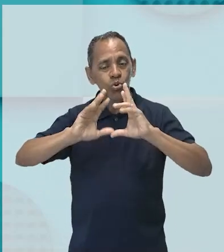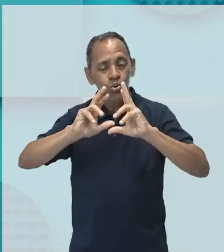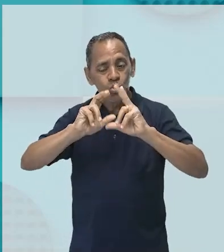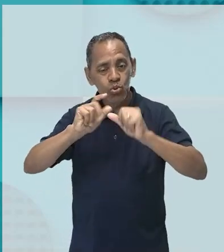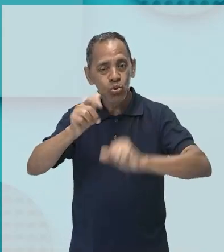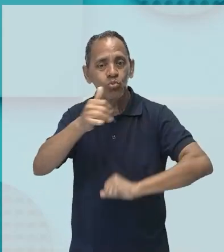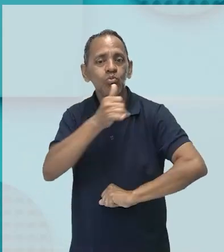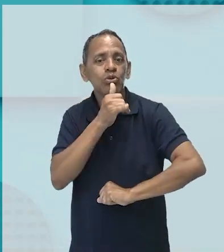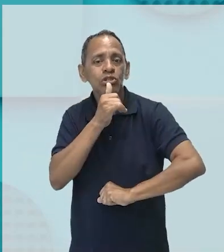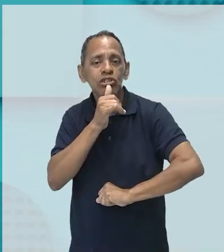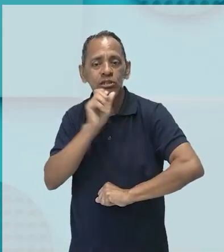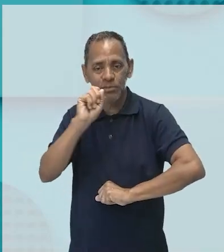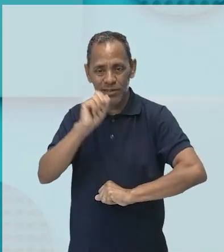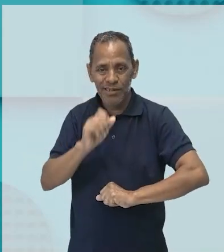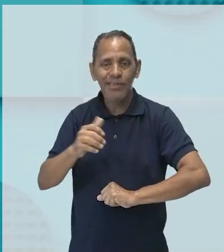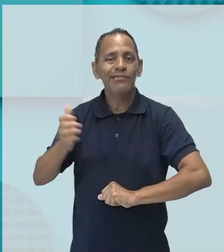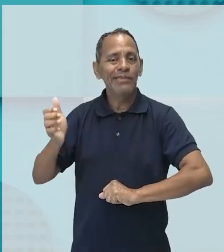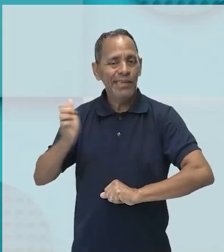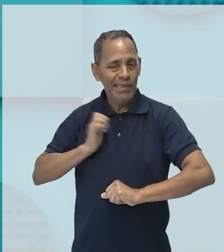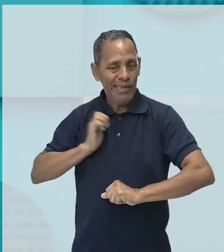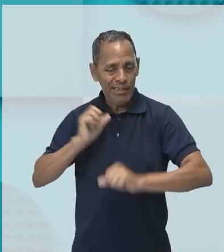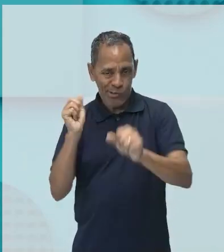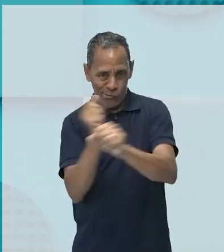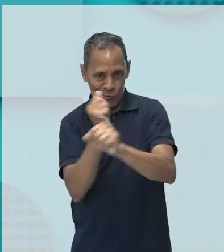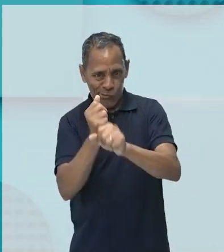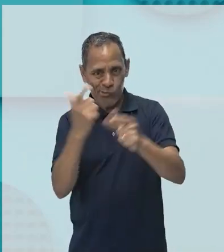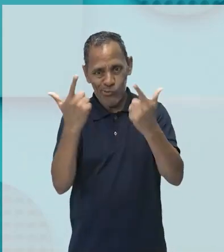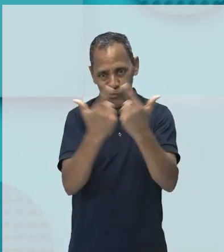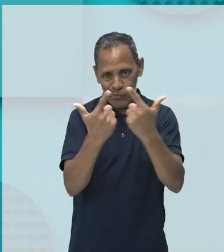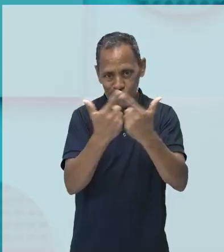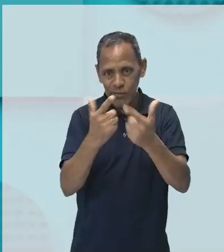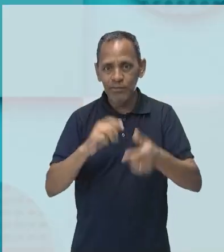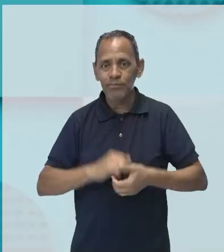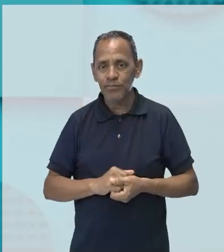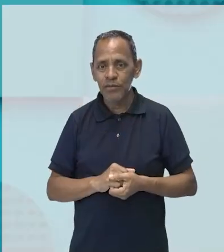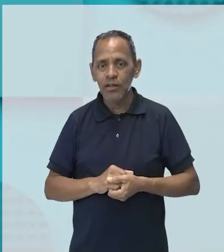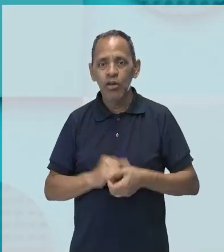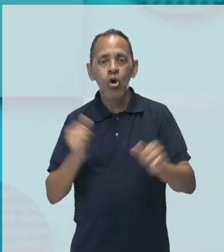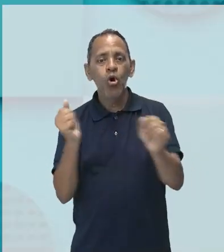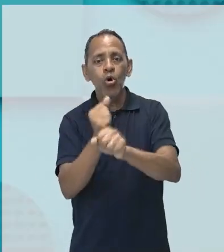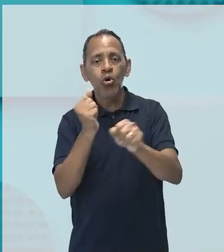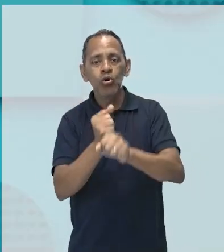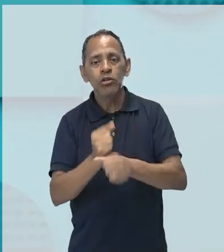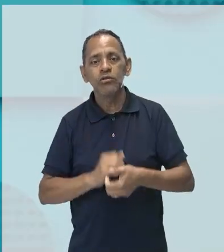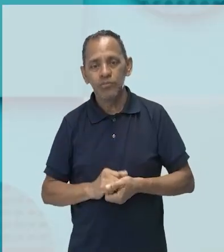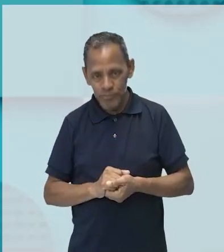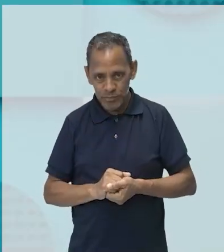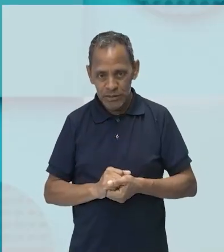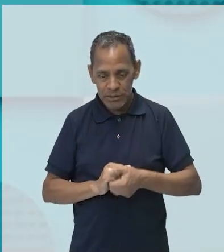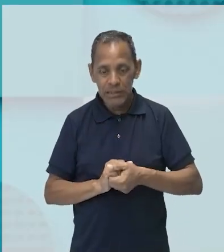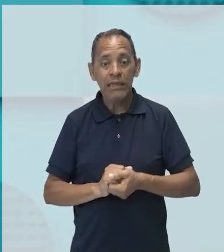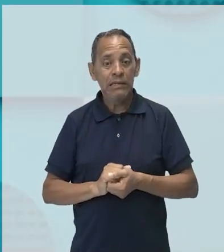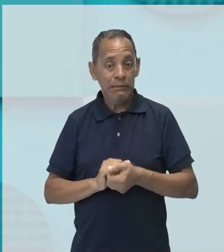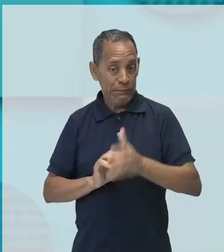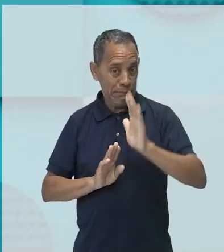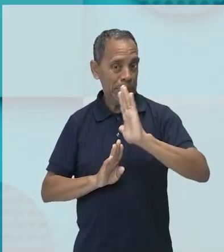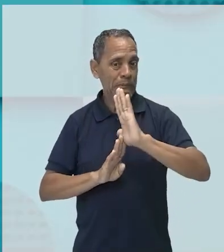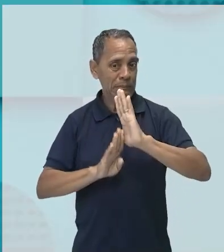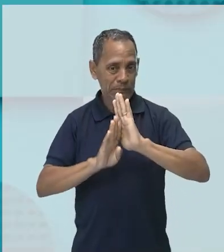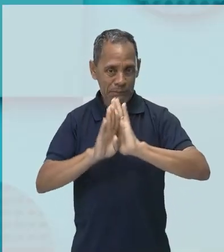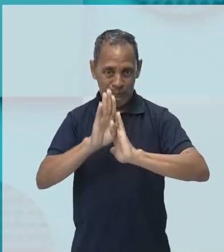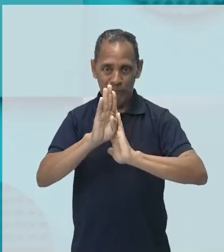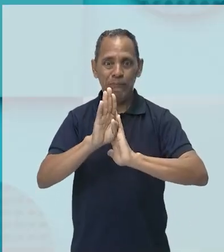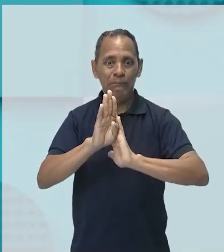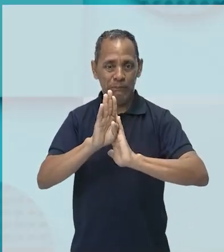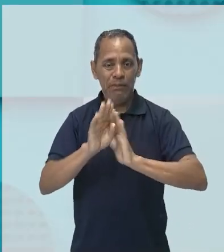foi um exemplo mesmo de riqueza para a construção do teatro. Então, o teatro foi construído justamente nesse auge,